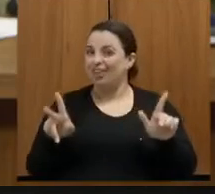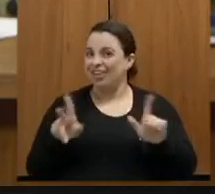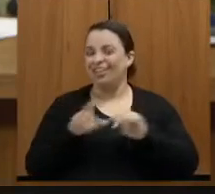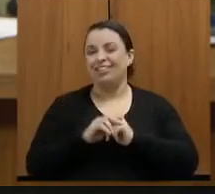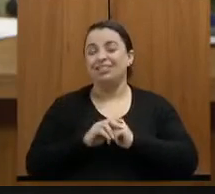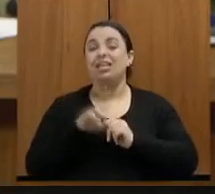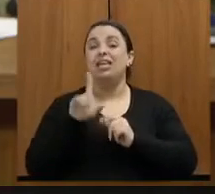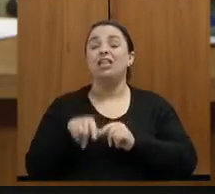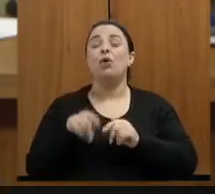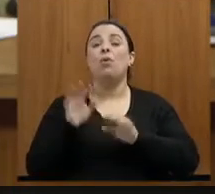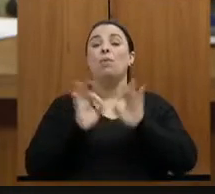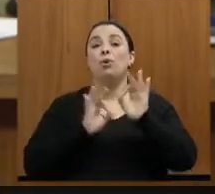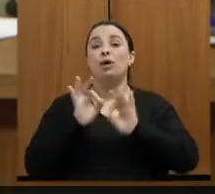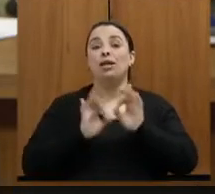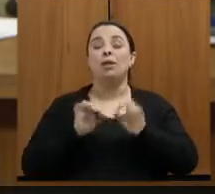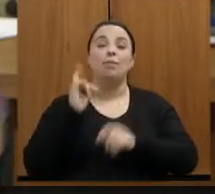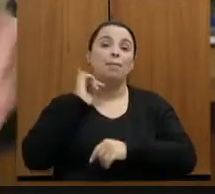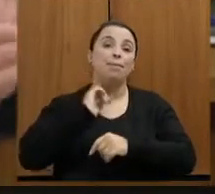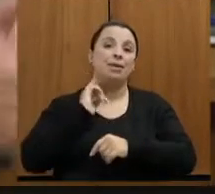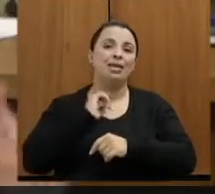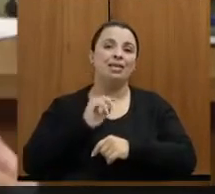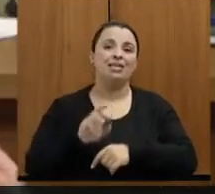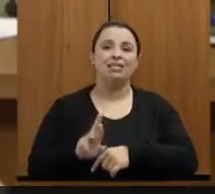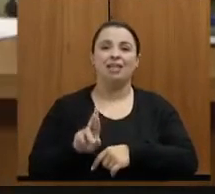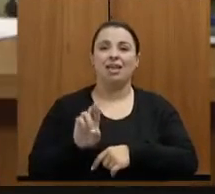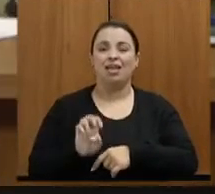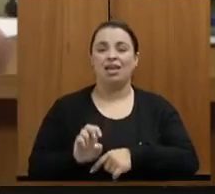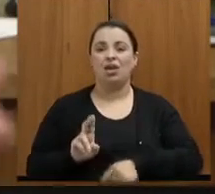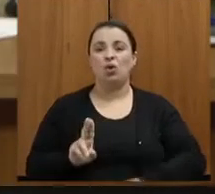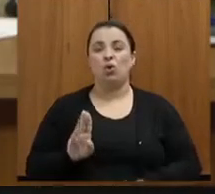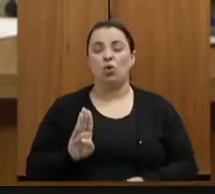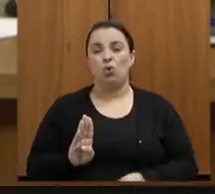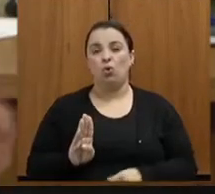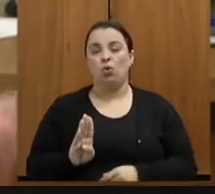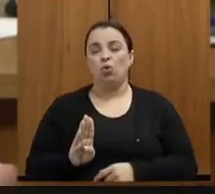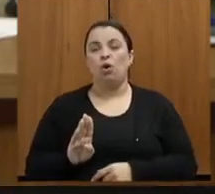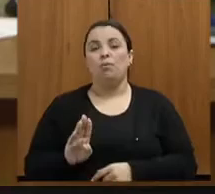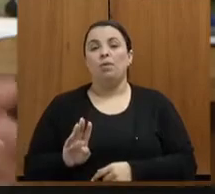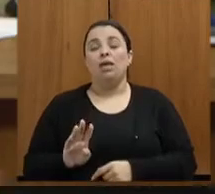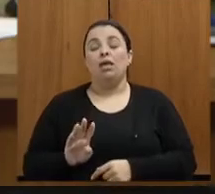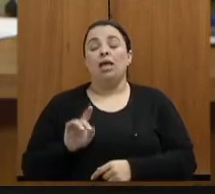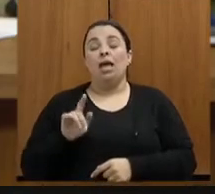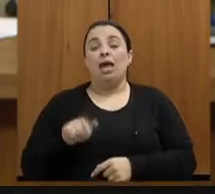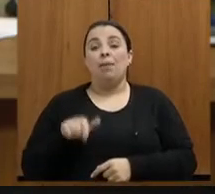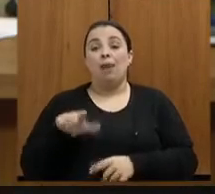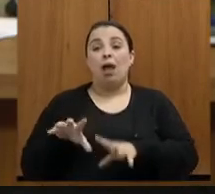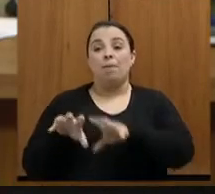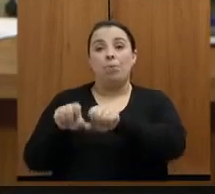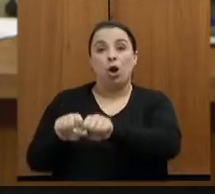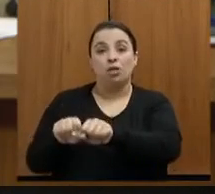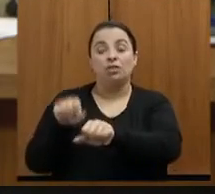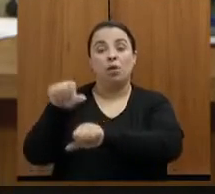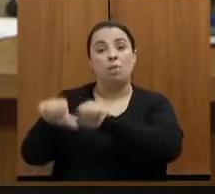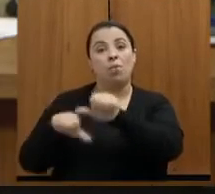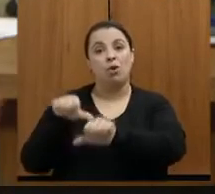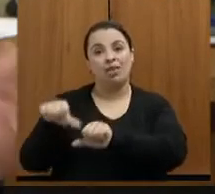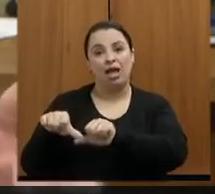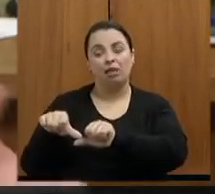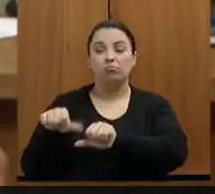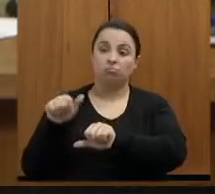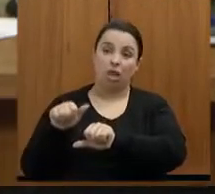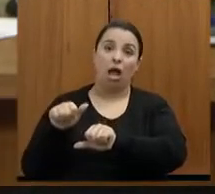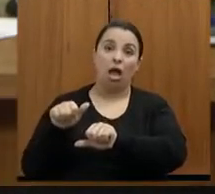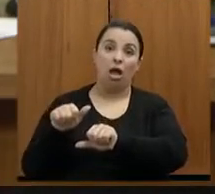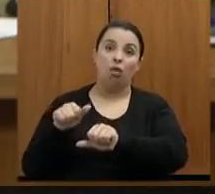programa Minas Reúbe, ele vem para poder tirar as pessoas da posse, que é considerada, do ponto de vista jurídico, uma posse, um instituto